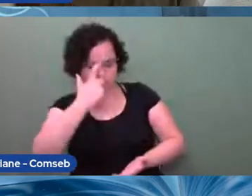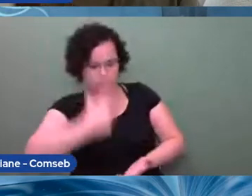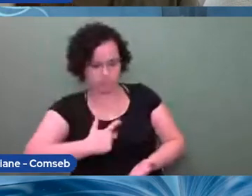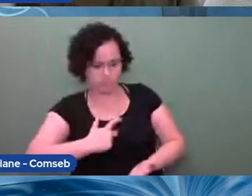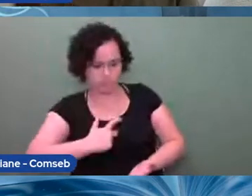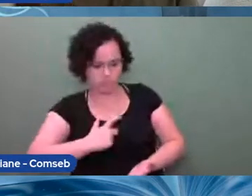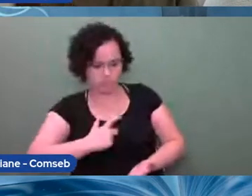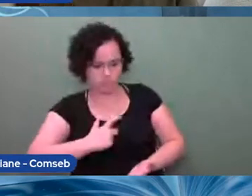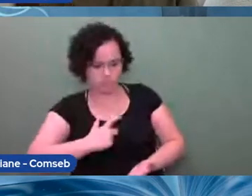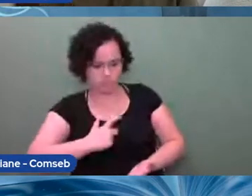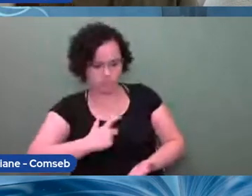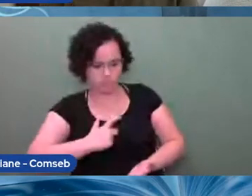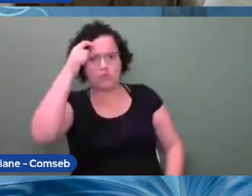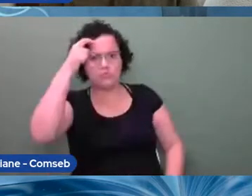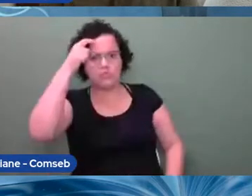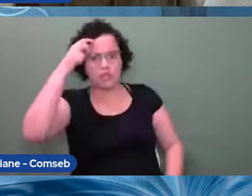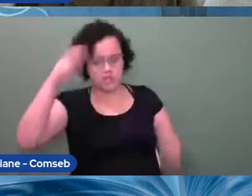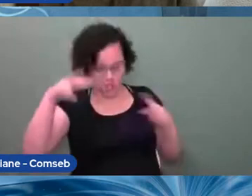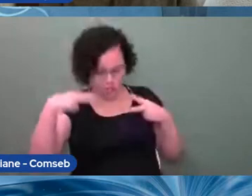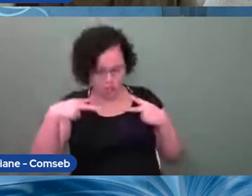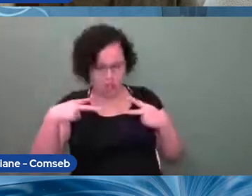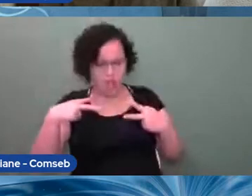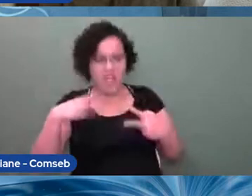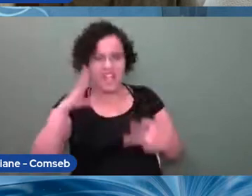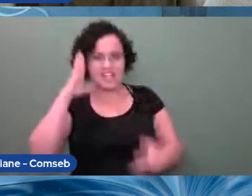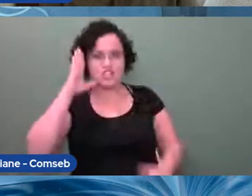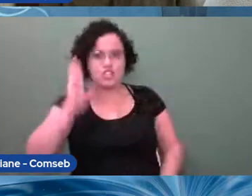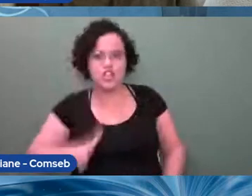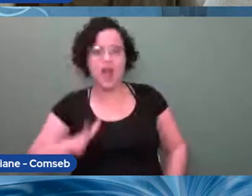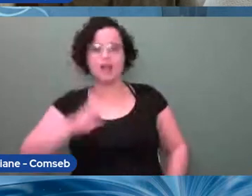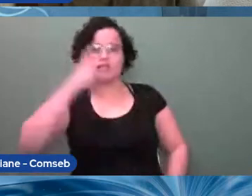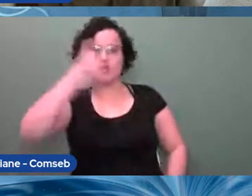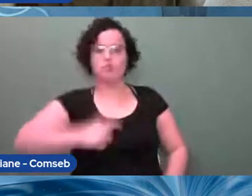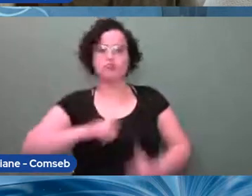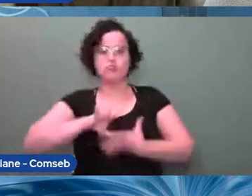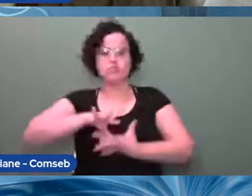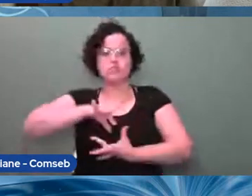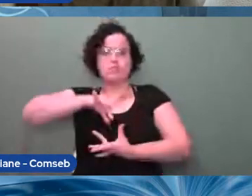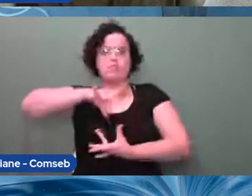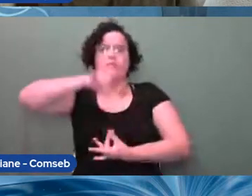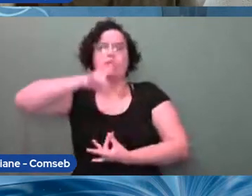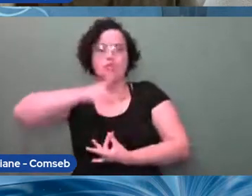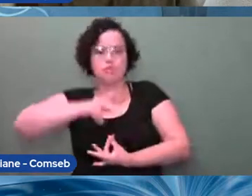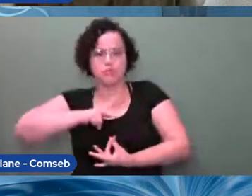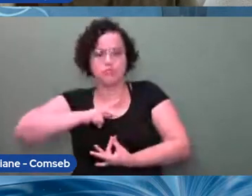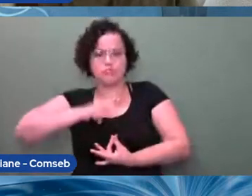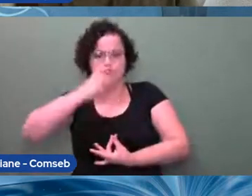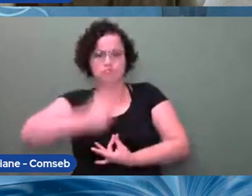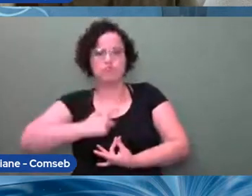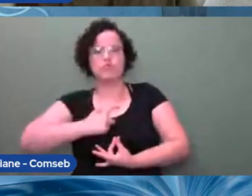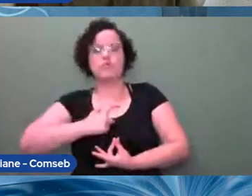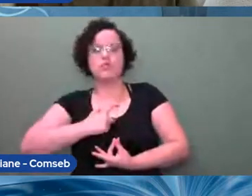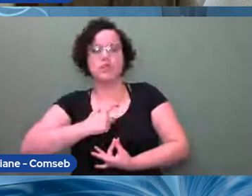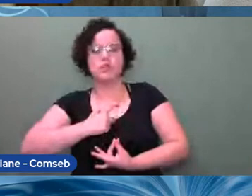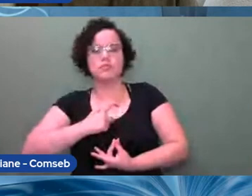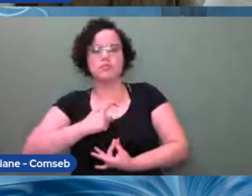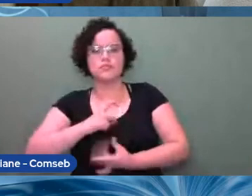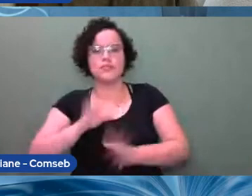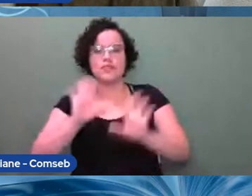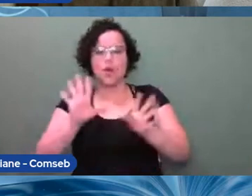ele é um espírito individualizado. Então, princípio não precisa ser uma